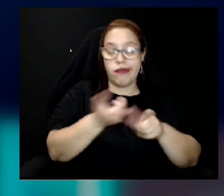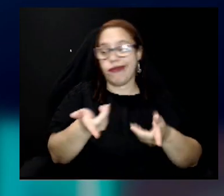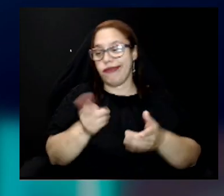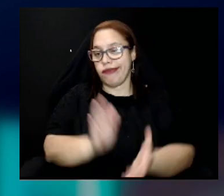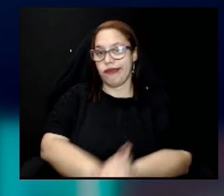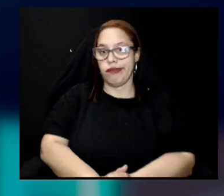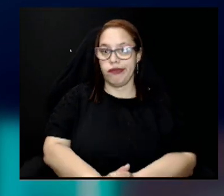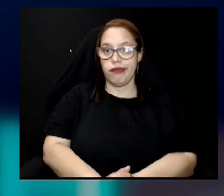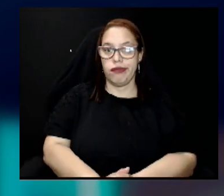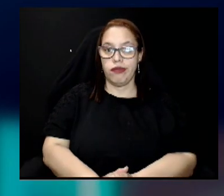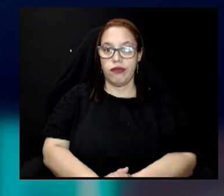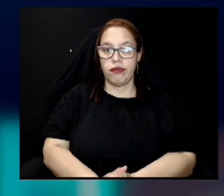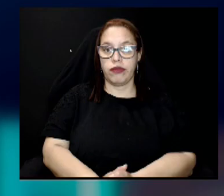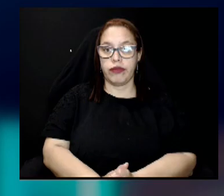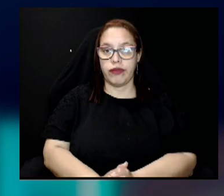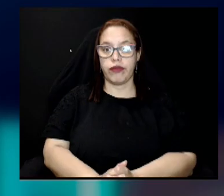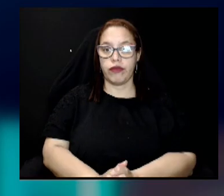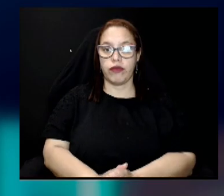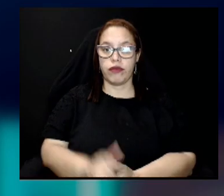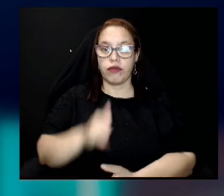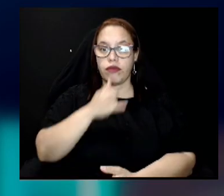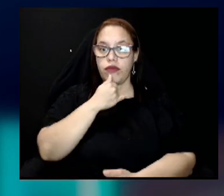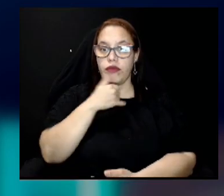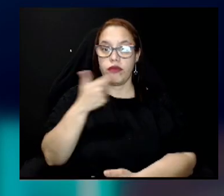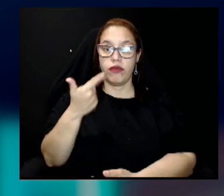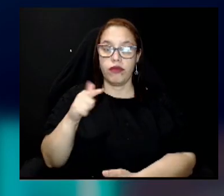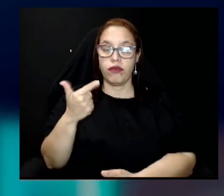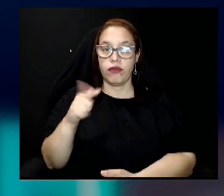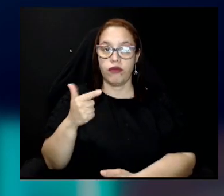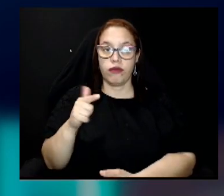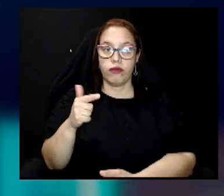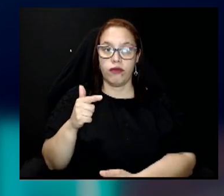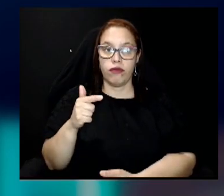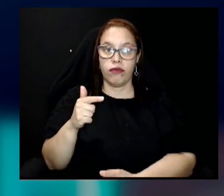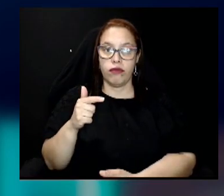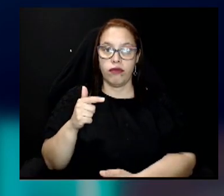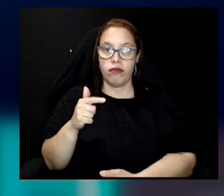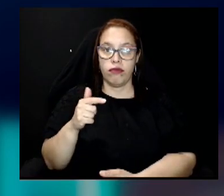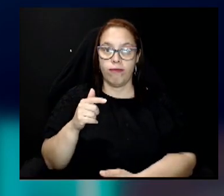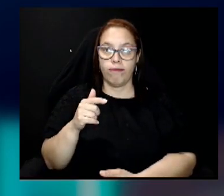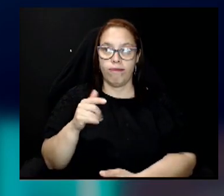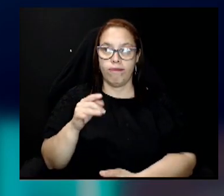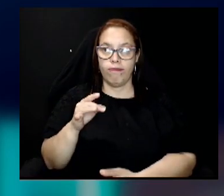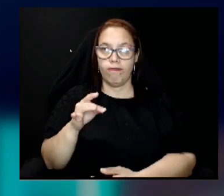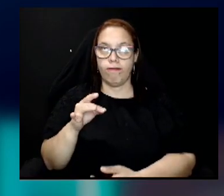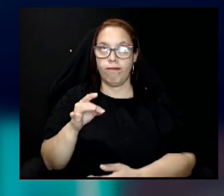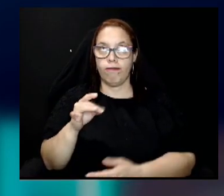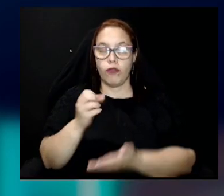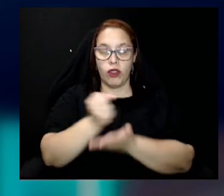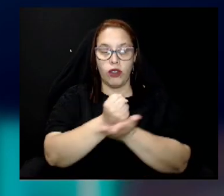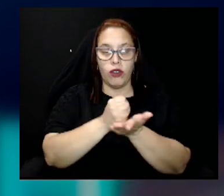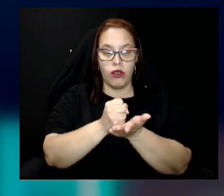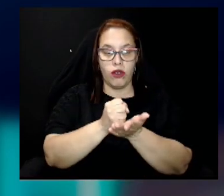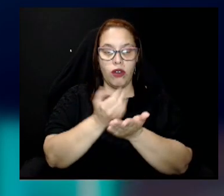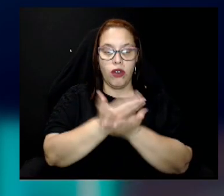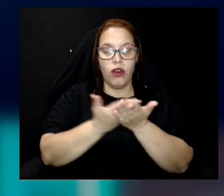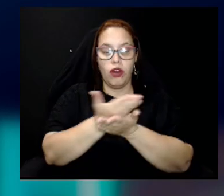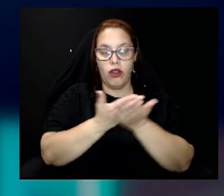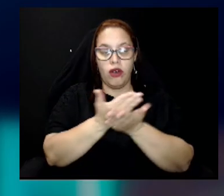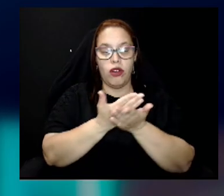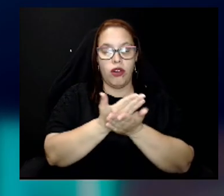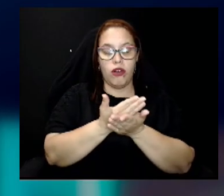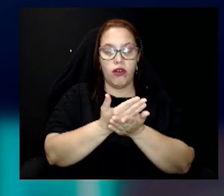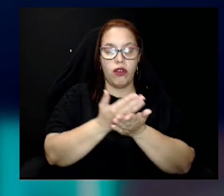nós, infelizmente, não temos nenhum método eficaz para diagnóstico precoce, né?